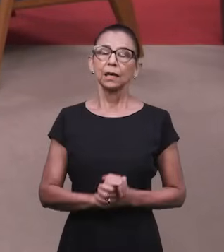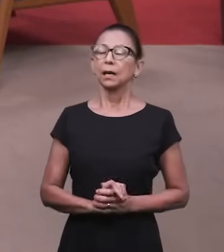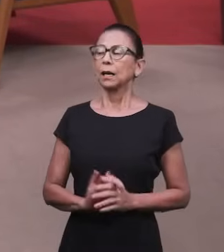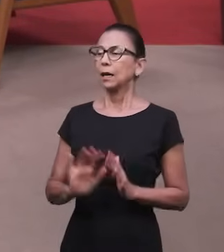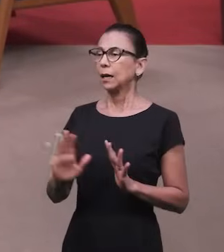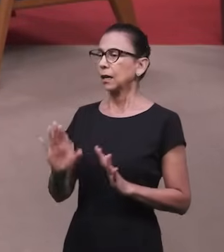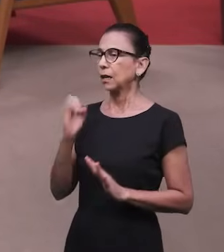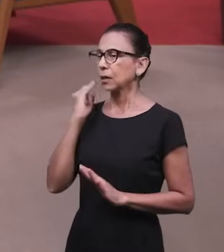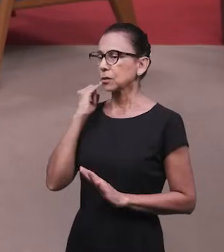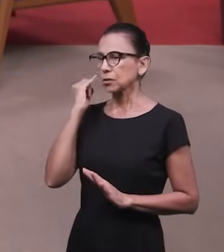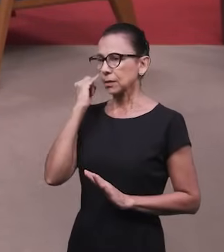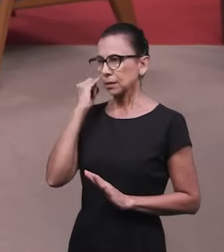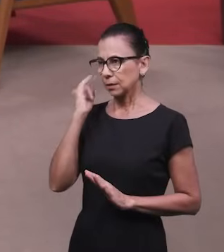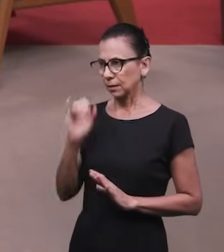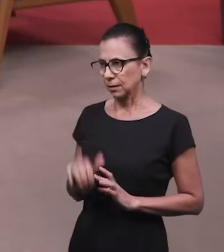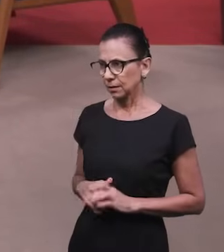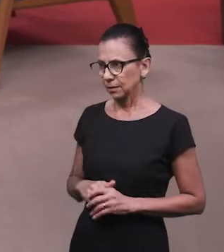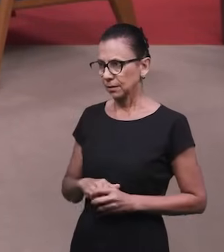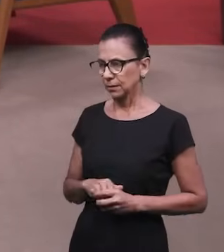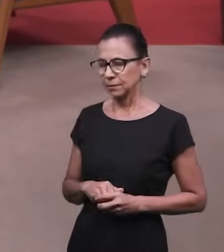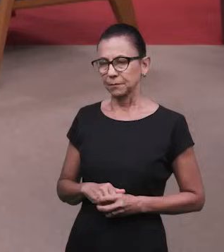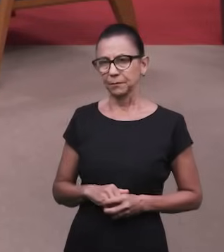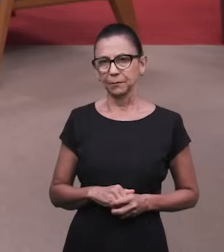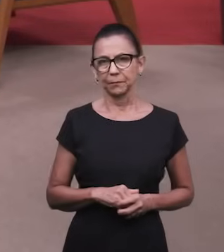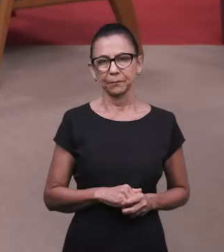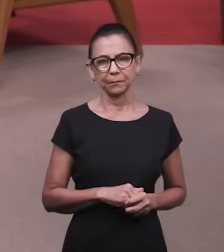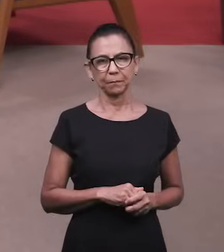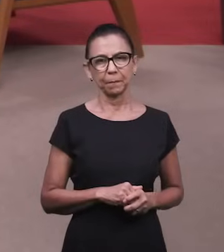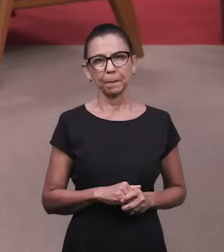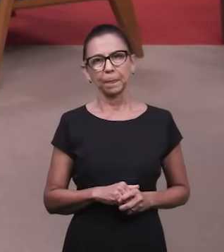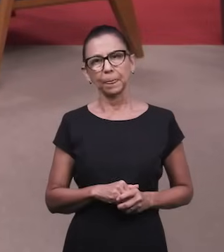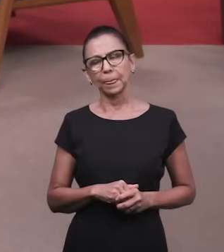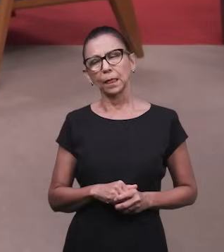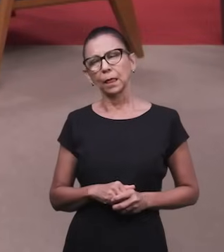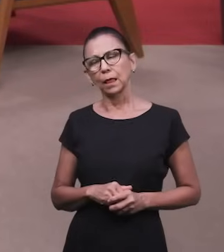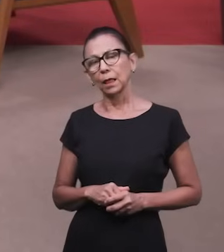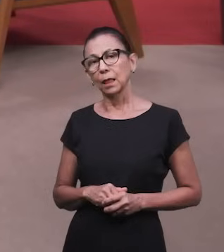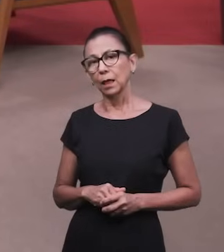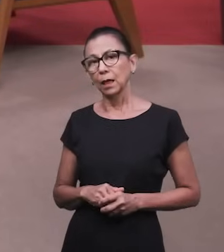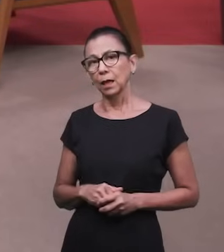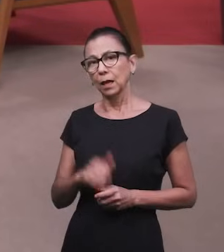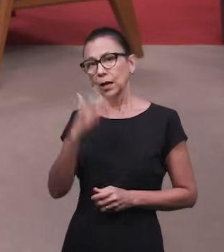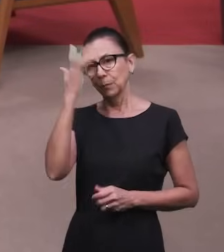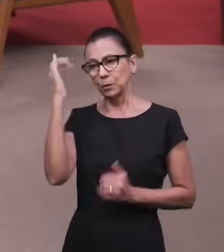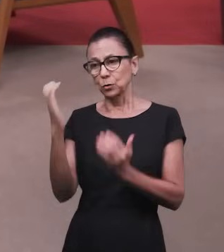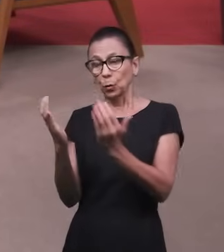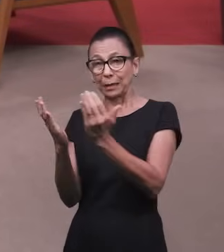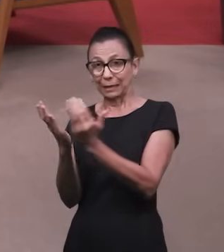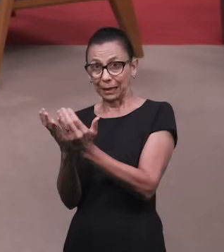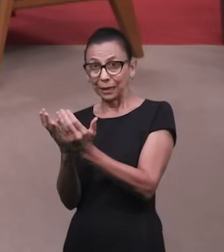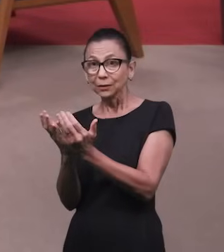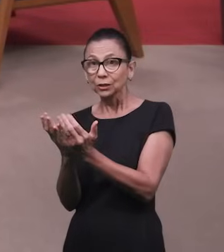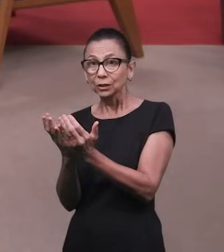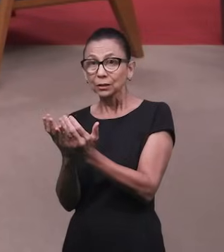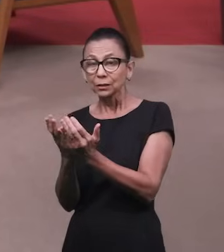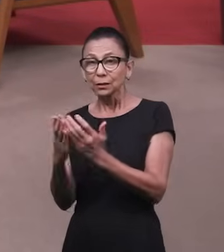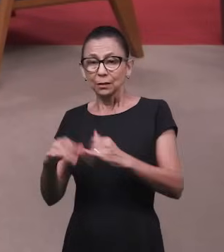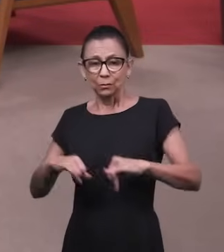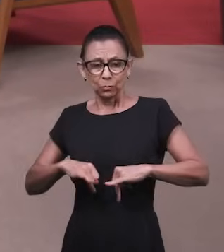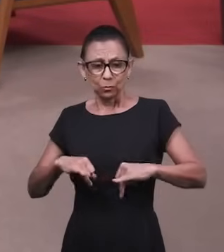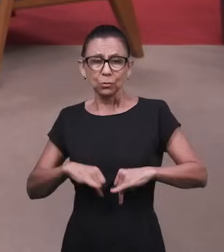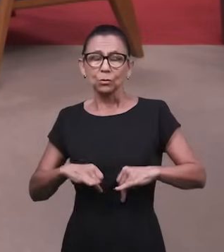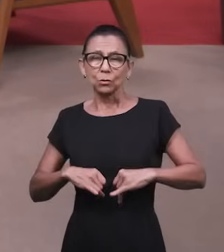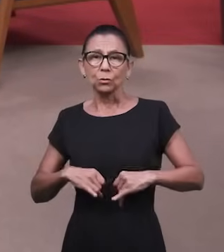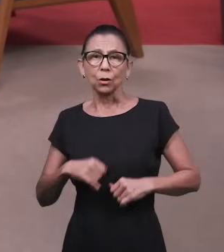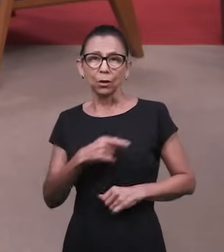Josias, porque o crente em Jesus, ele passa por isso também. Ele não está numa Ele tá redoma. imune, né? Ele sofre os Ele